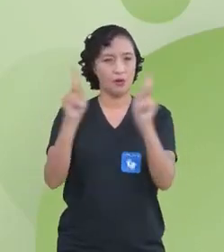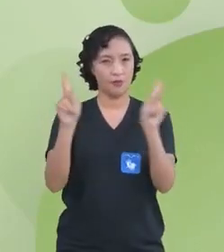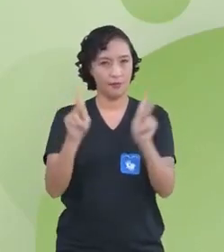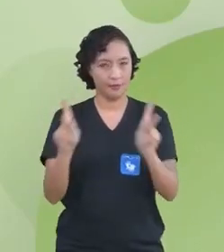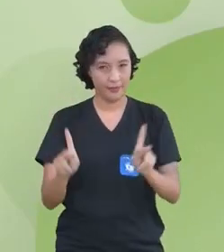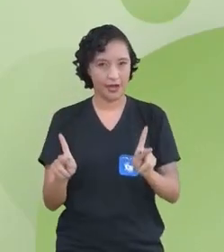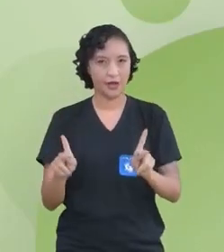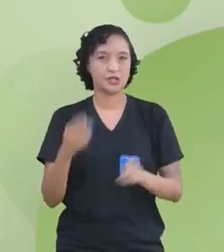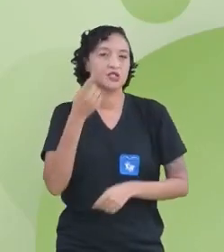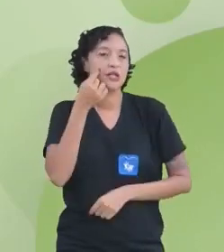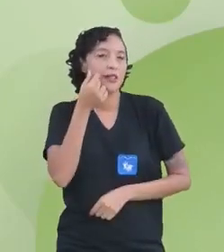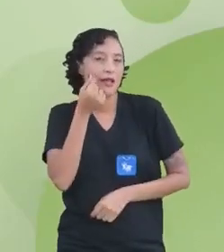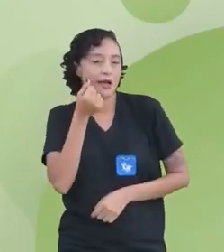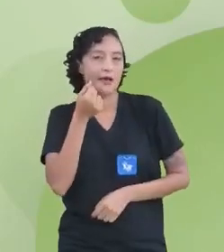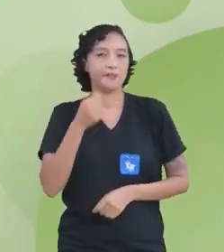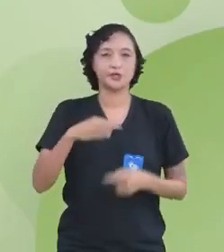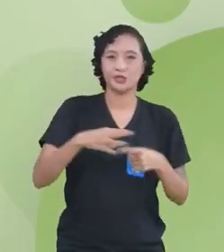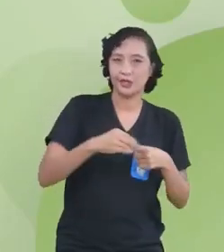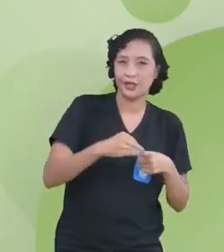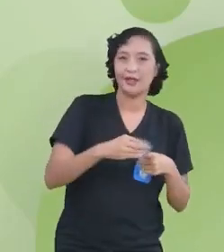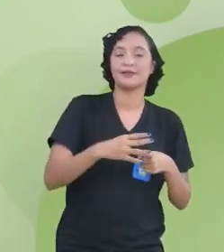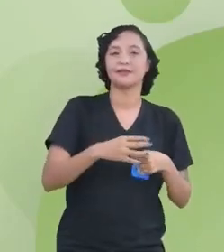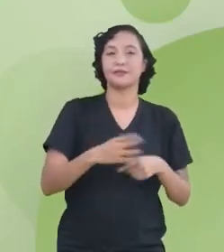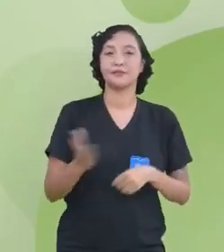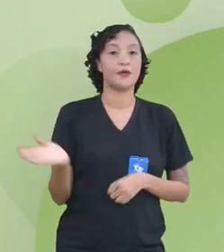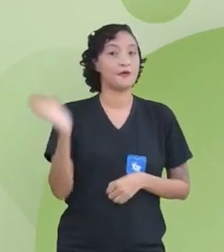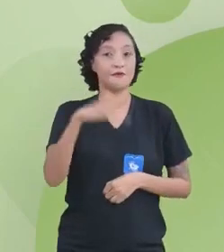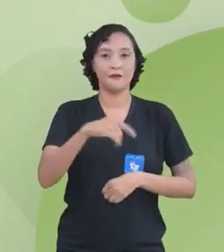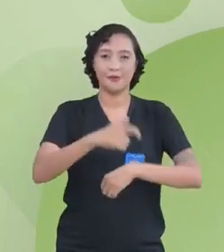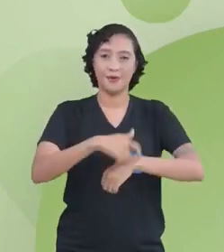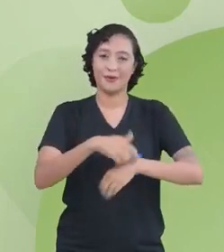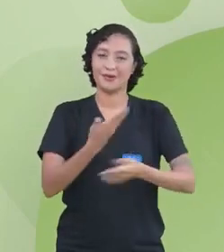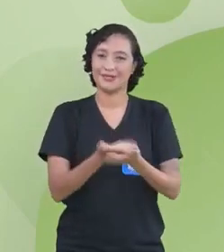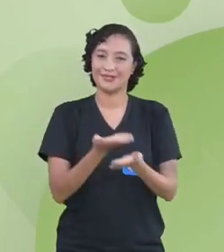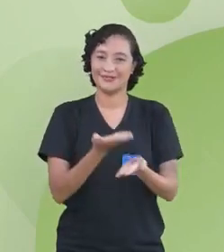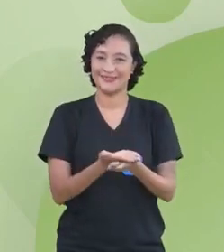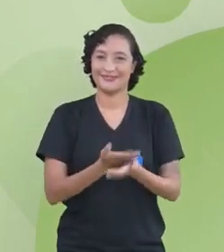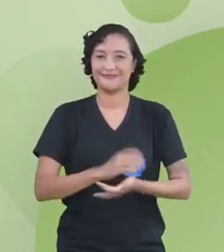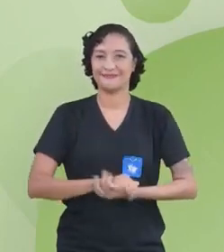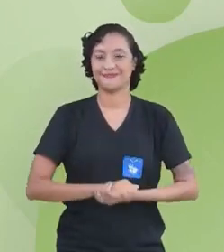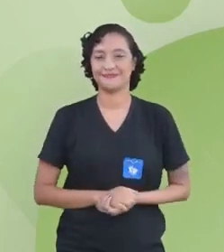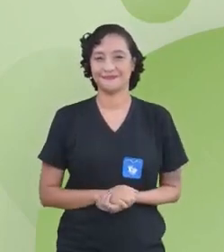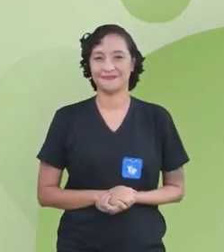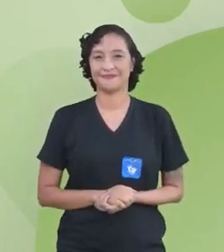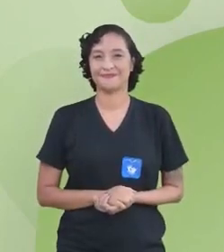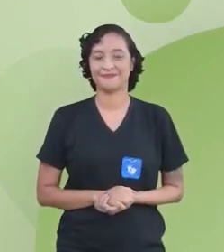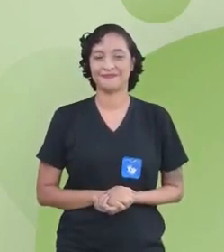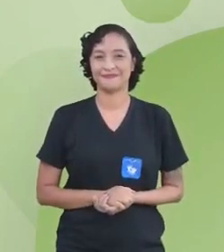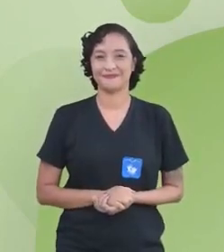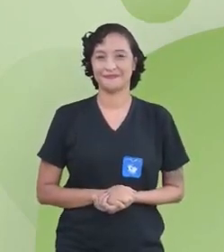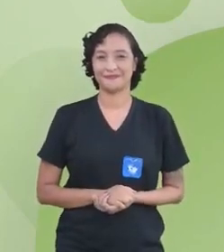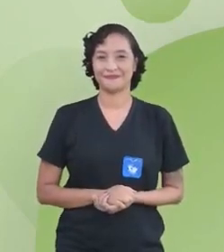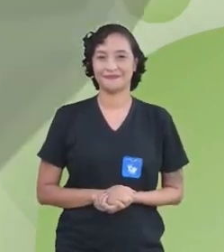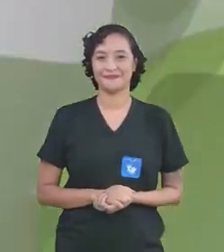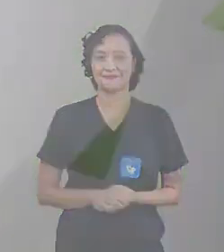todo o material. E agora nós vamos para a nossa hora de estudar. Vamos lá, crianças?